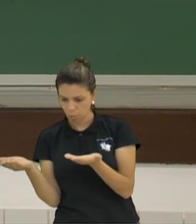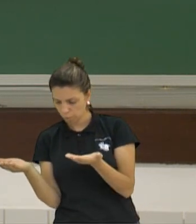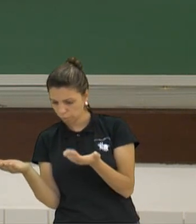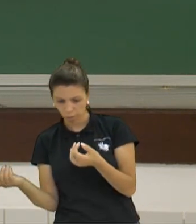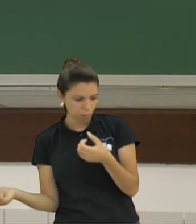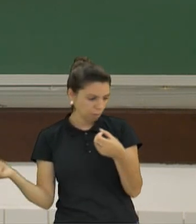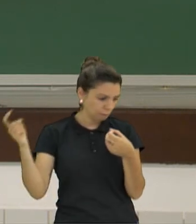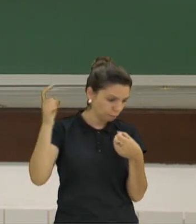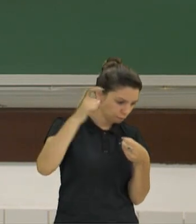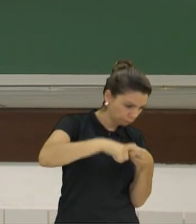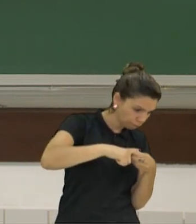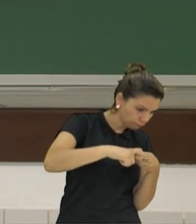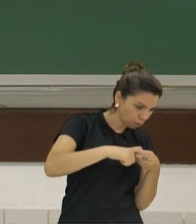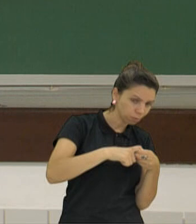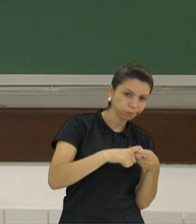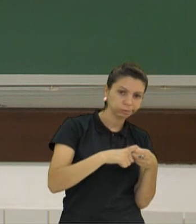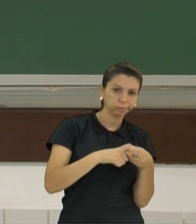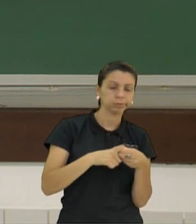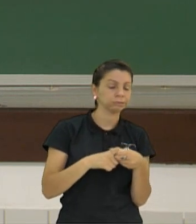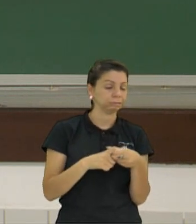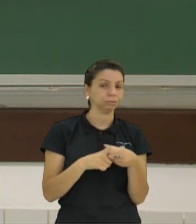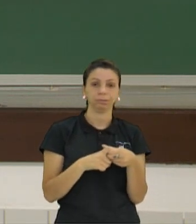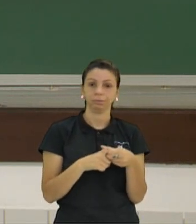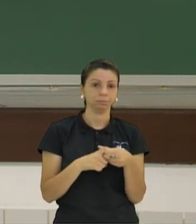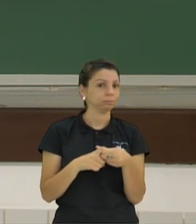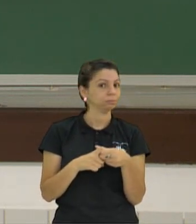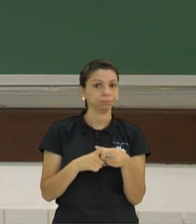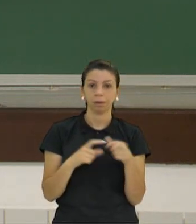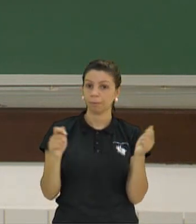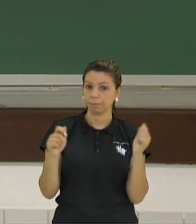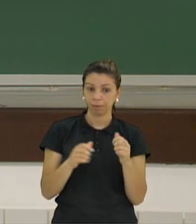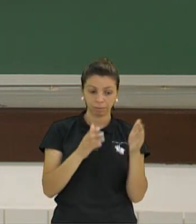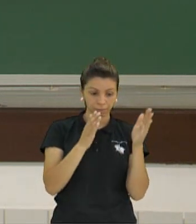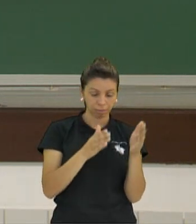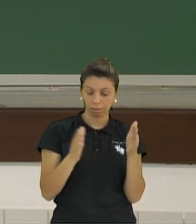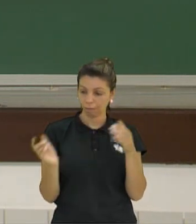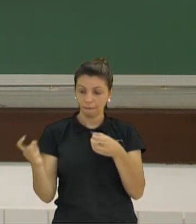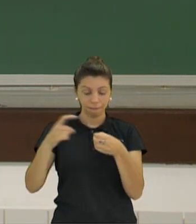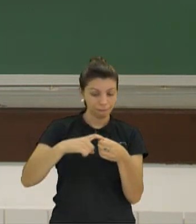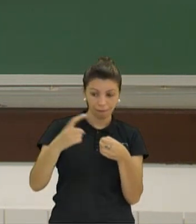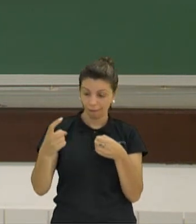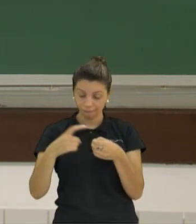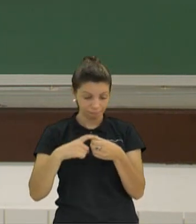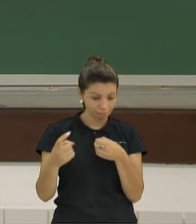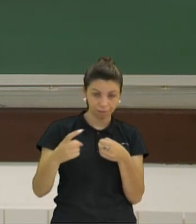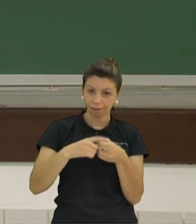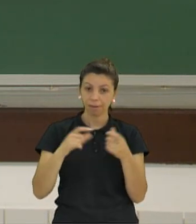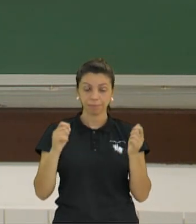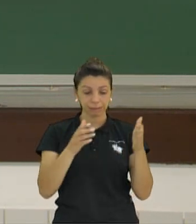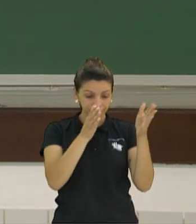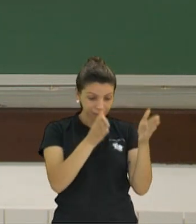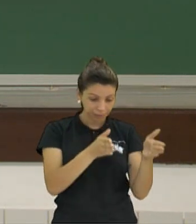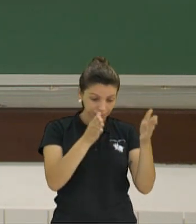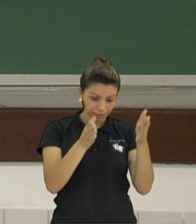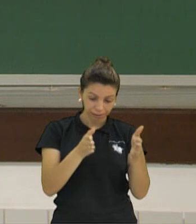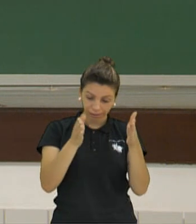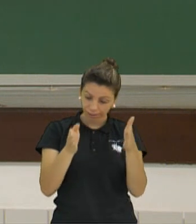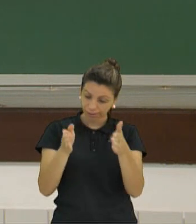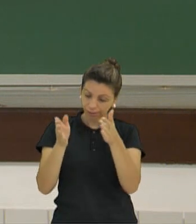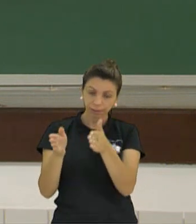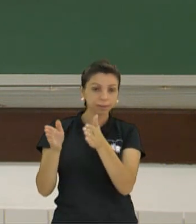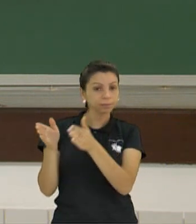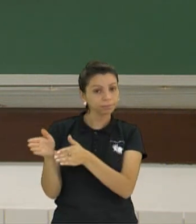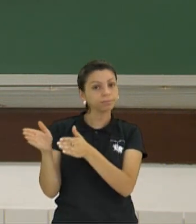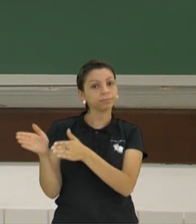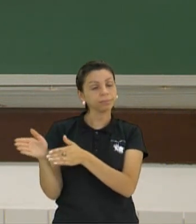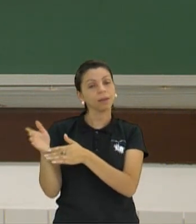volta para a festa do milho lá. Não pode, esse vai e vem. Você tem que trazer uma sequência lógica, né,